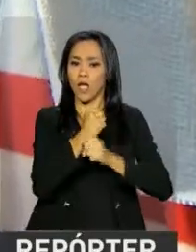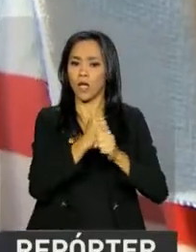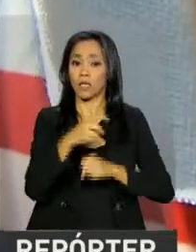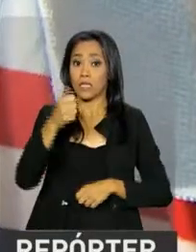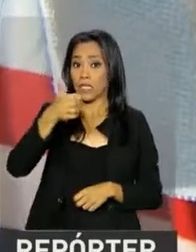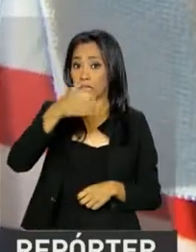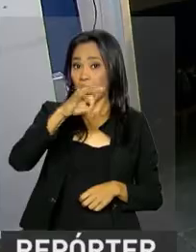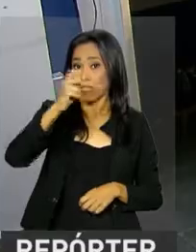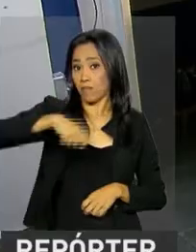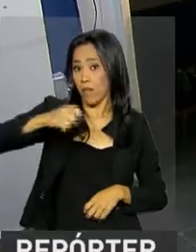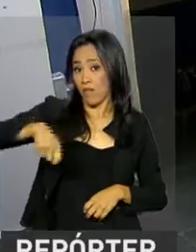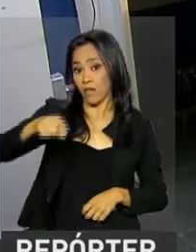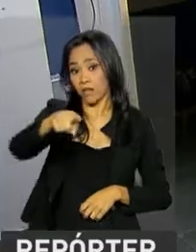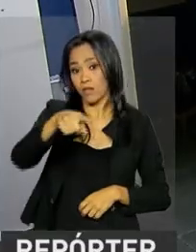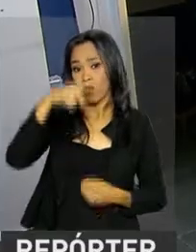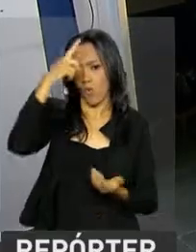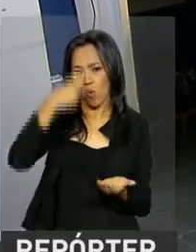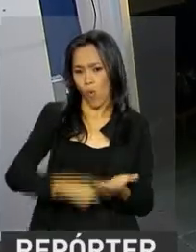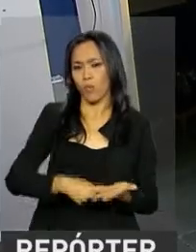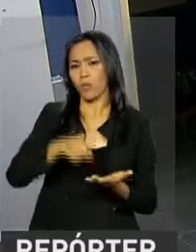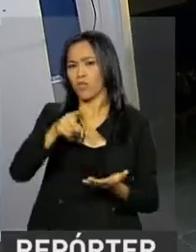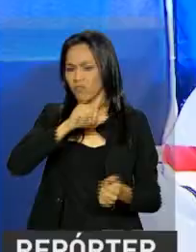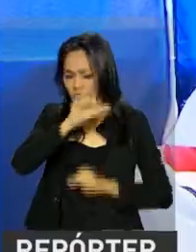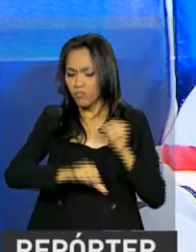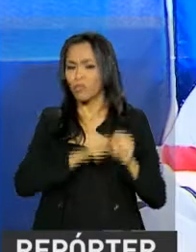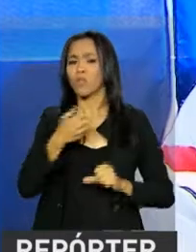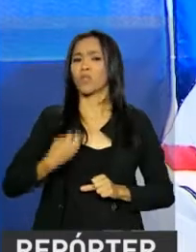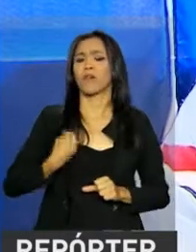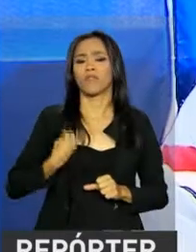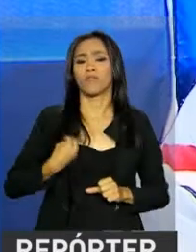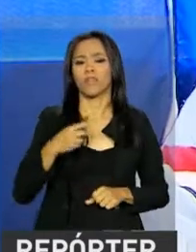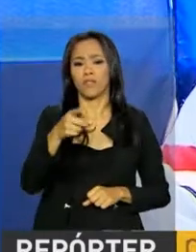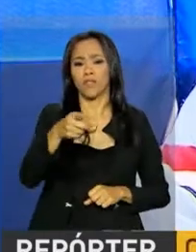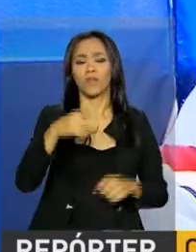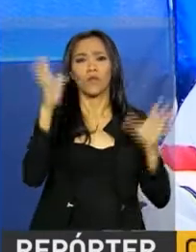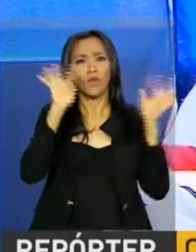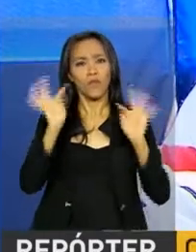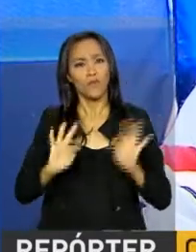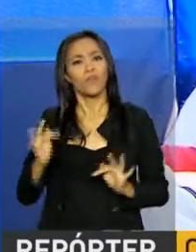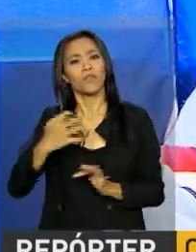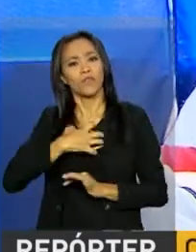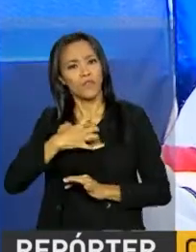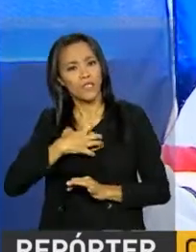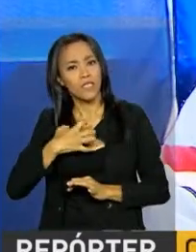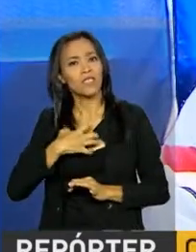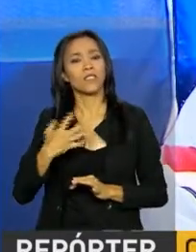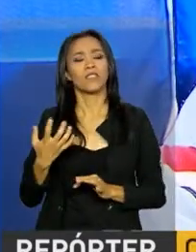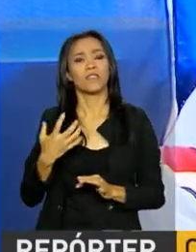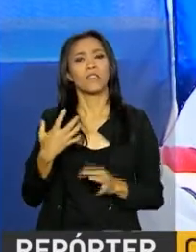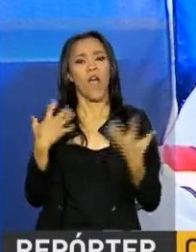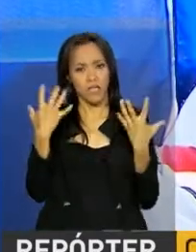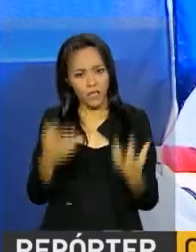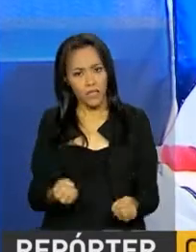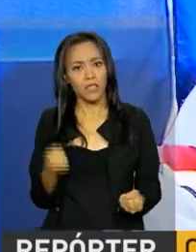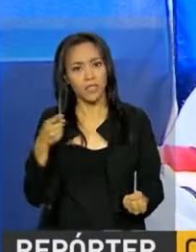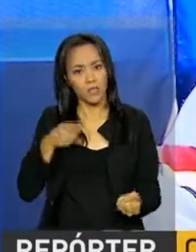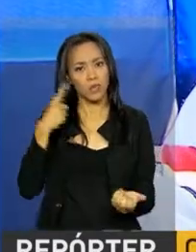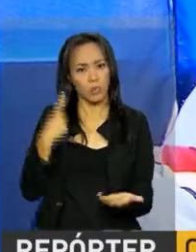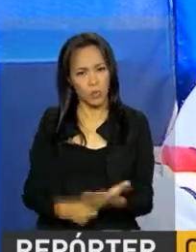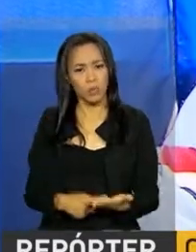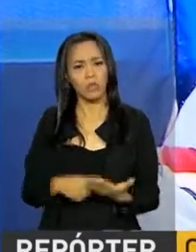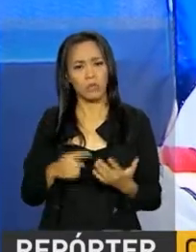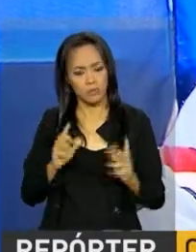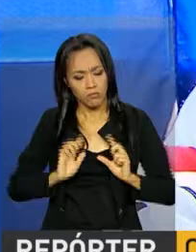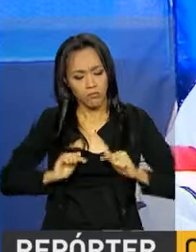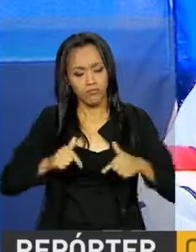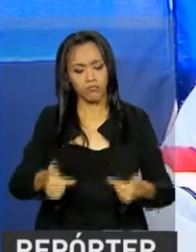meses tem mantido o compromisso de mudar de vida estou muito feliz graças a deus abrace essa oportunidade com unhas e dentes porque